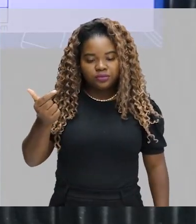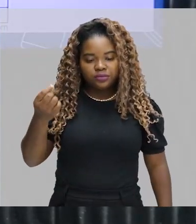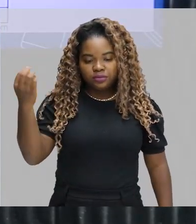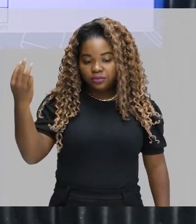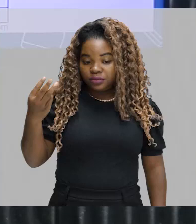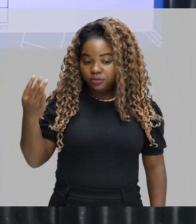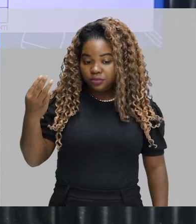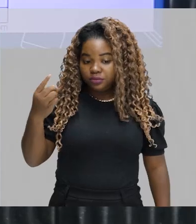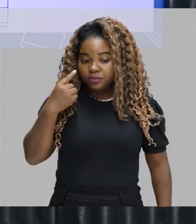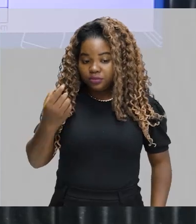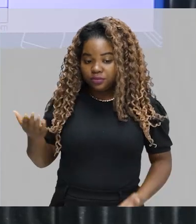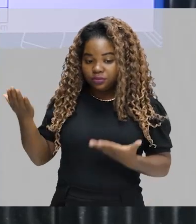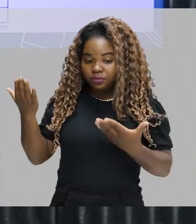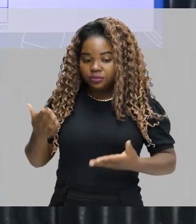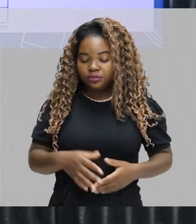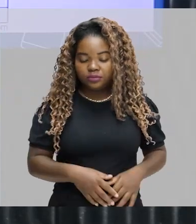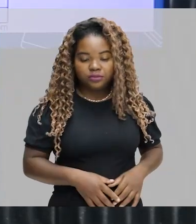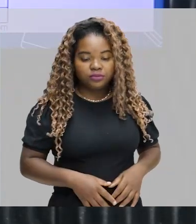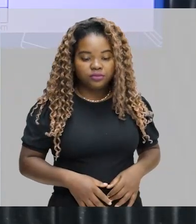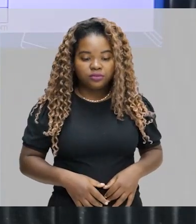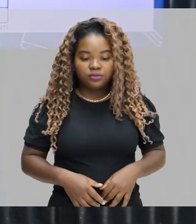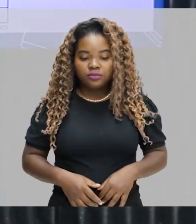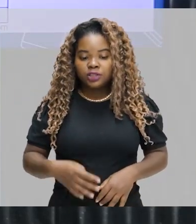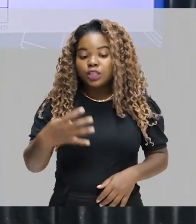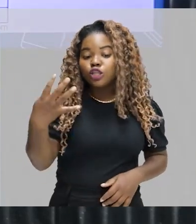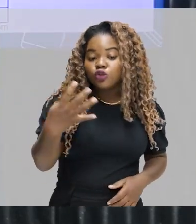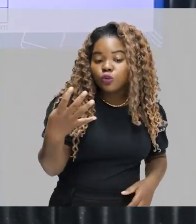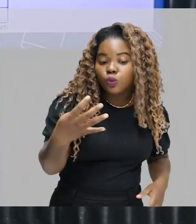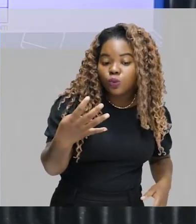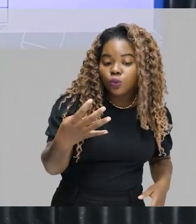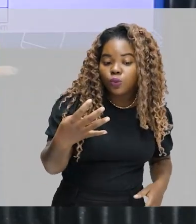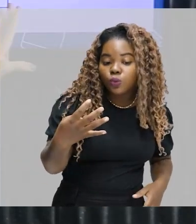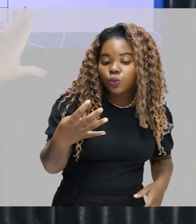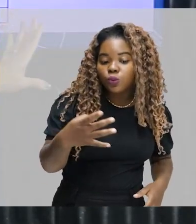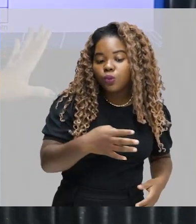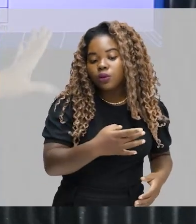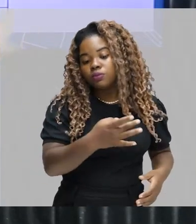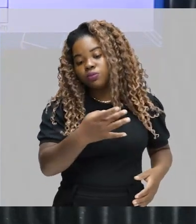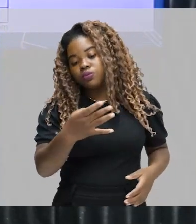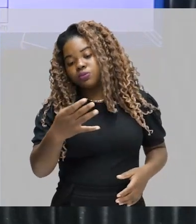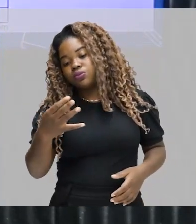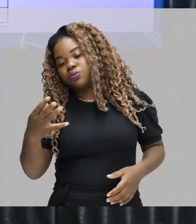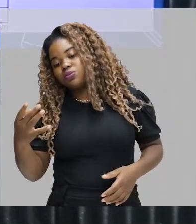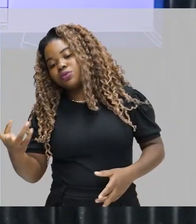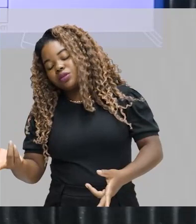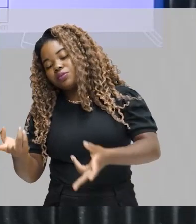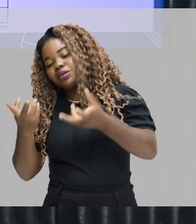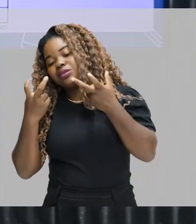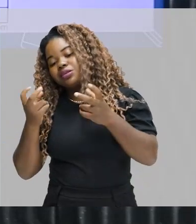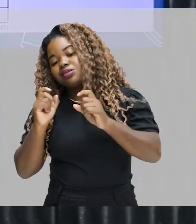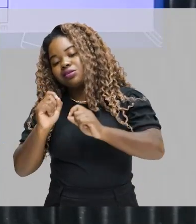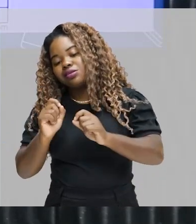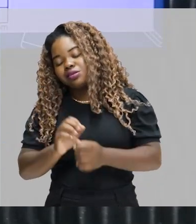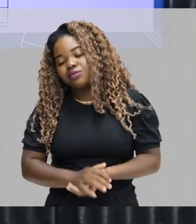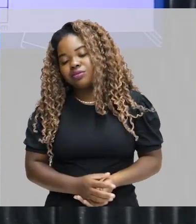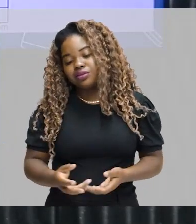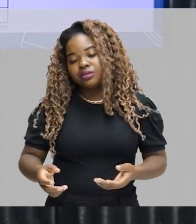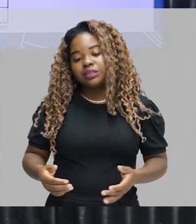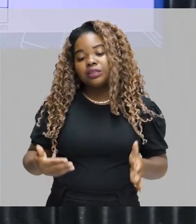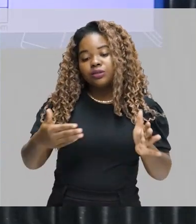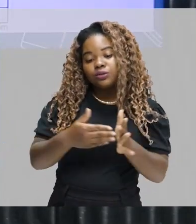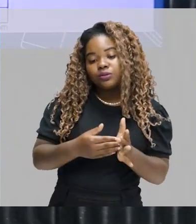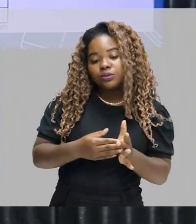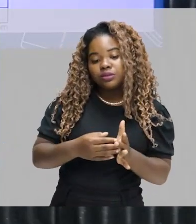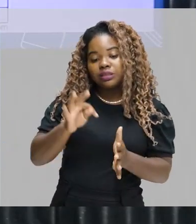segundo. Third, terceiro. Do quarto em diante, vocês vão perceber que termina com o